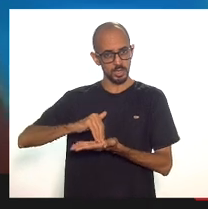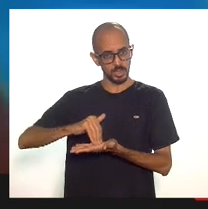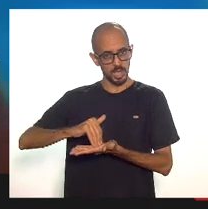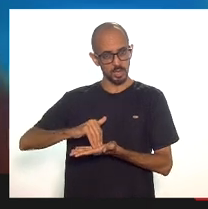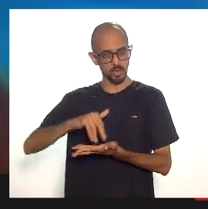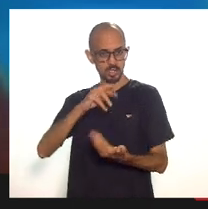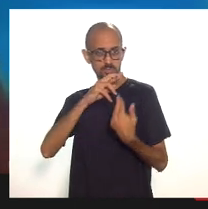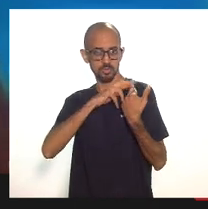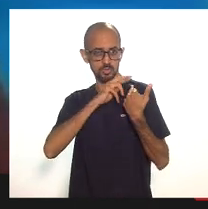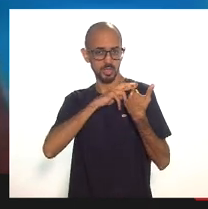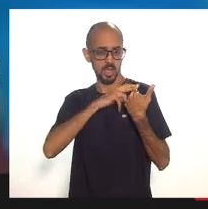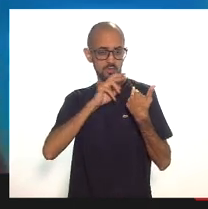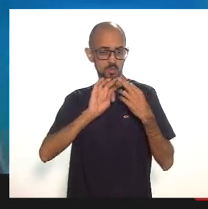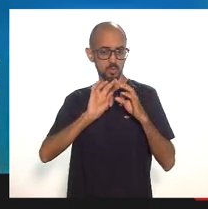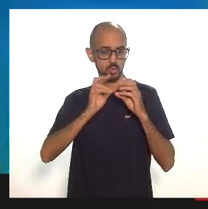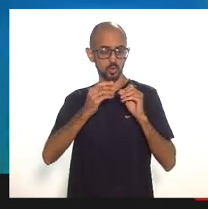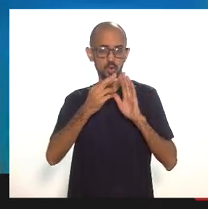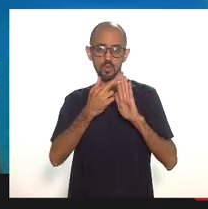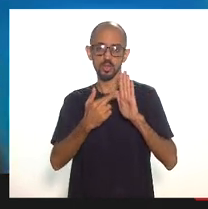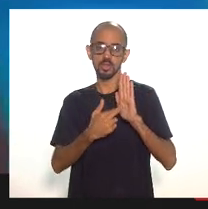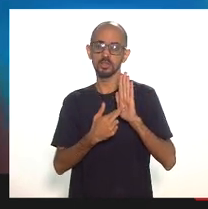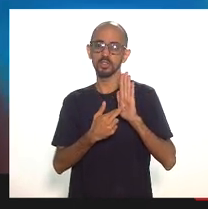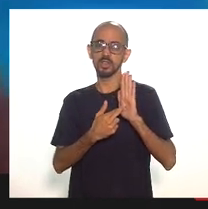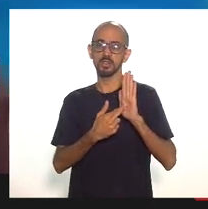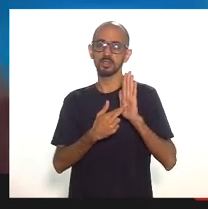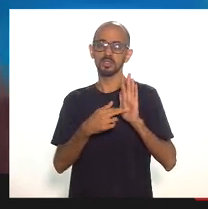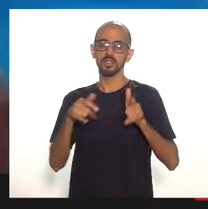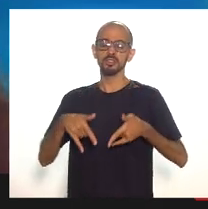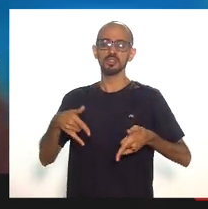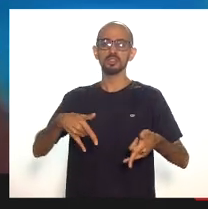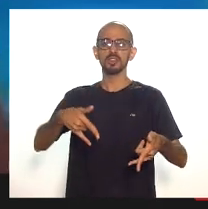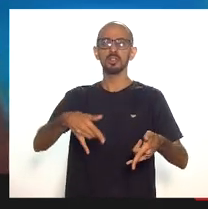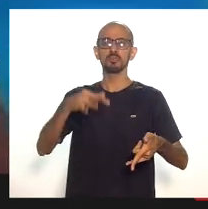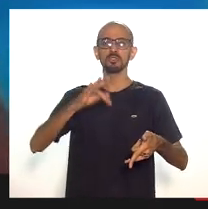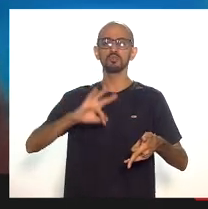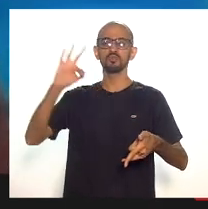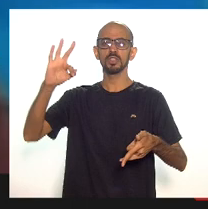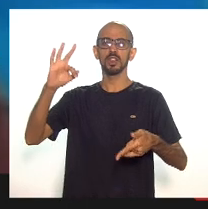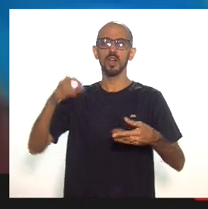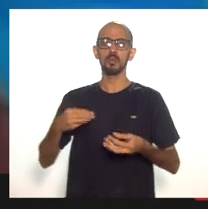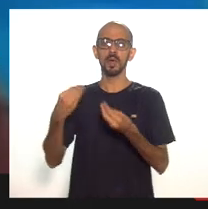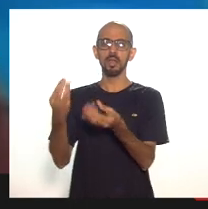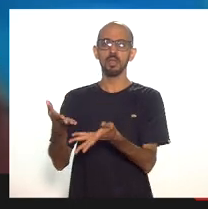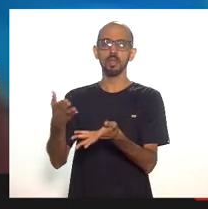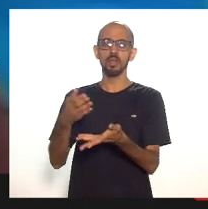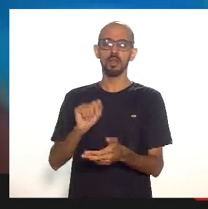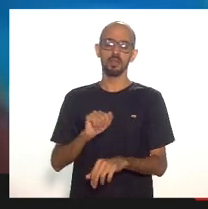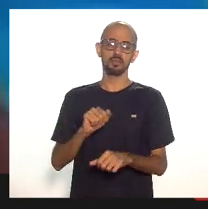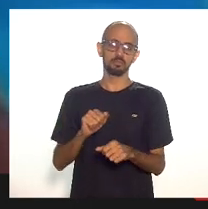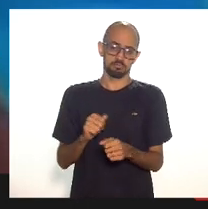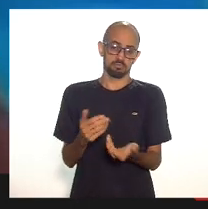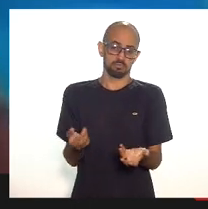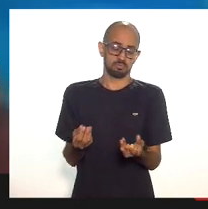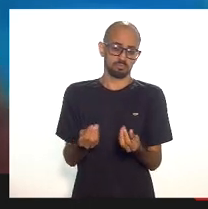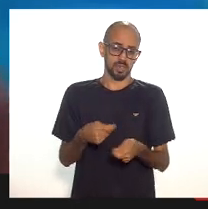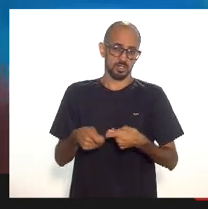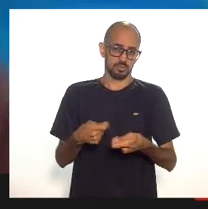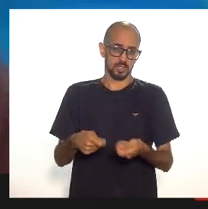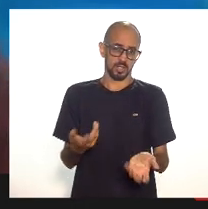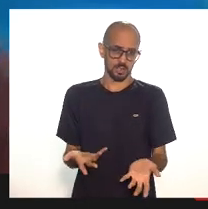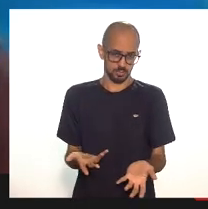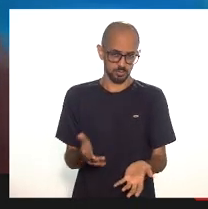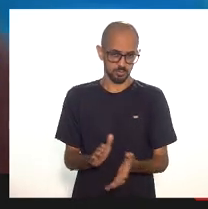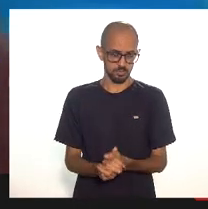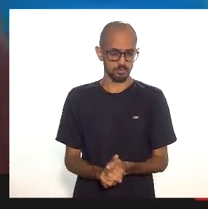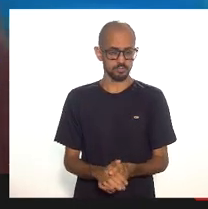responsável pela regulação. O que o senhor tem hoje desses leitos federais que teriam sido entregues para a regulação?